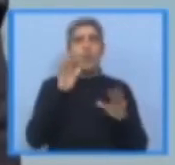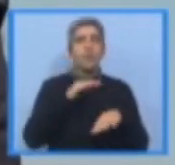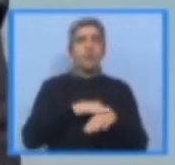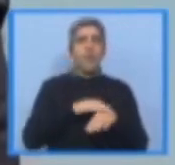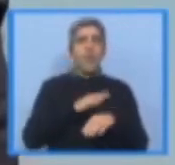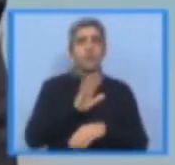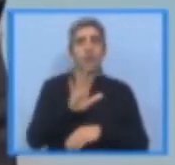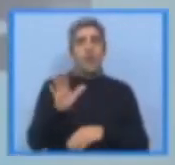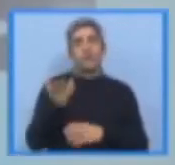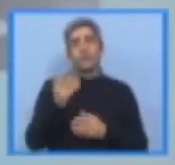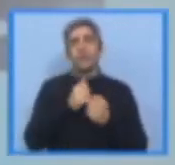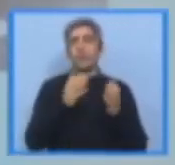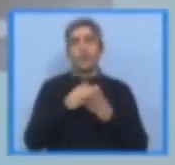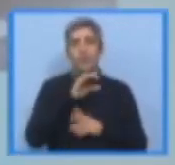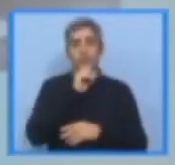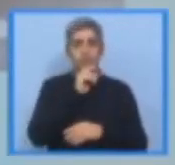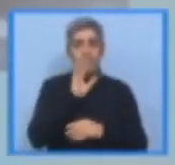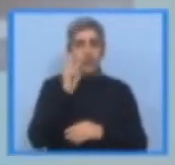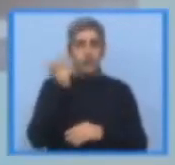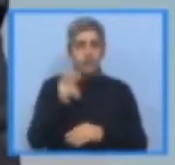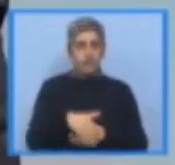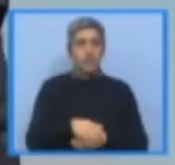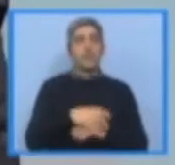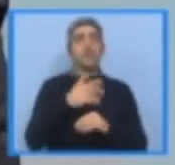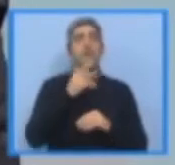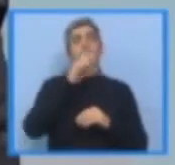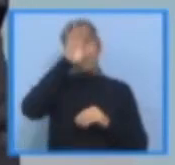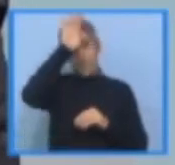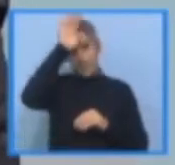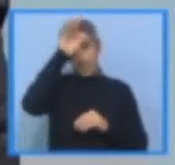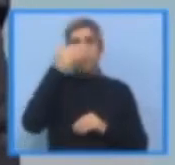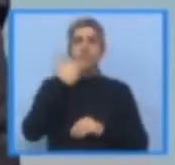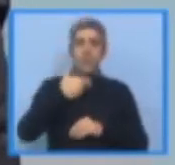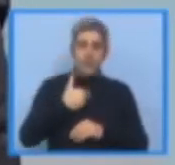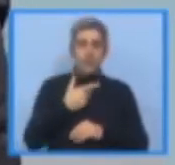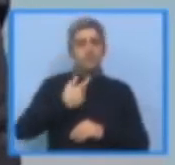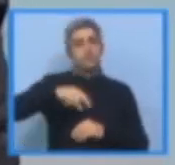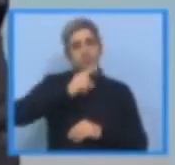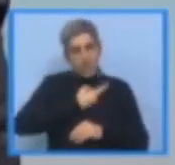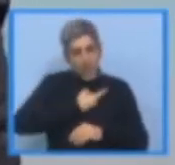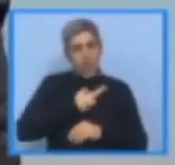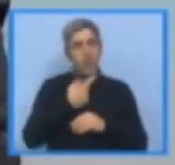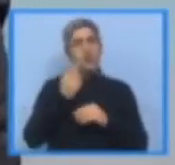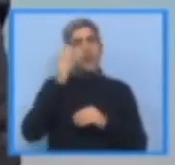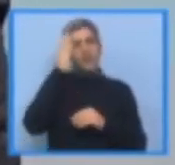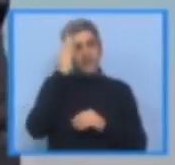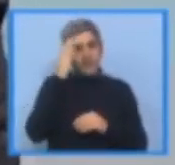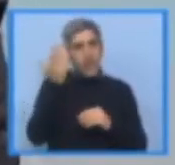tudo é possível. O Papa pede-nos que sejamos capazes de